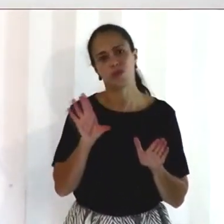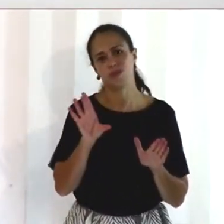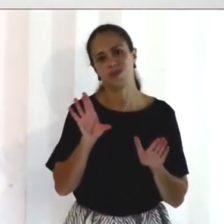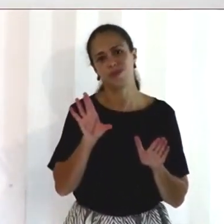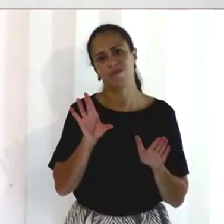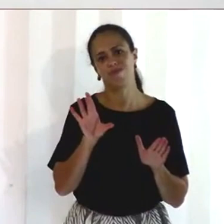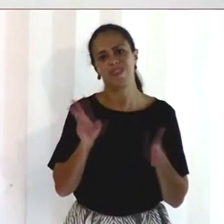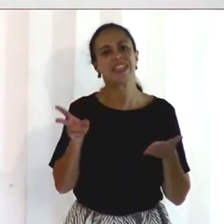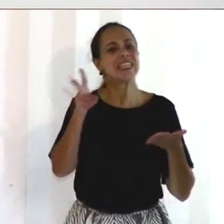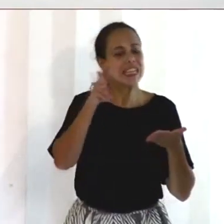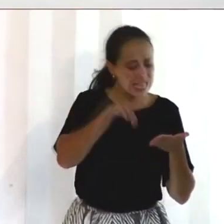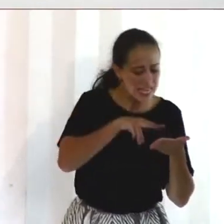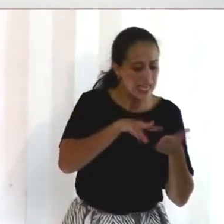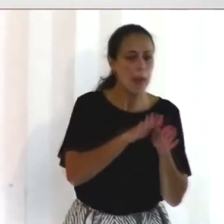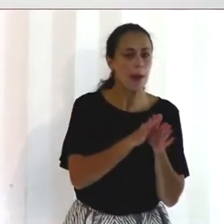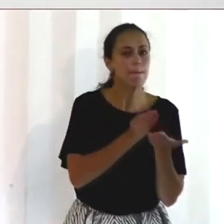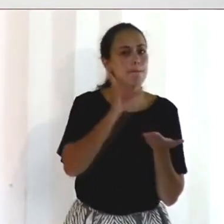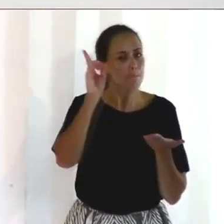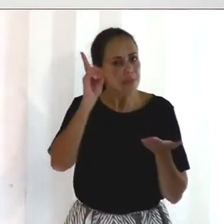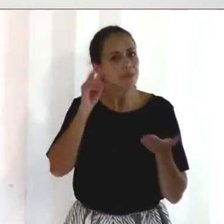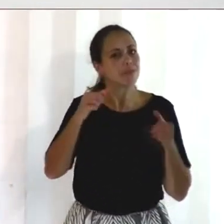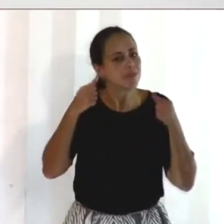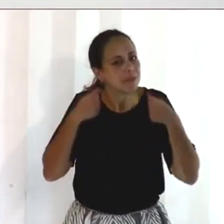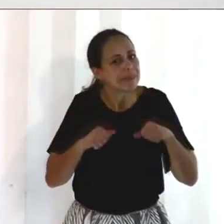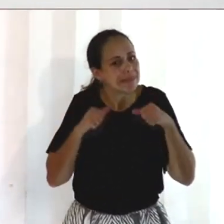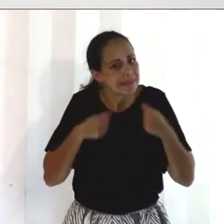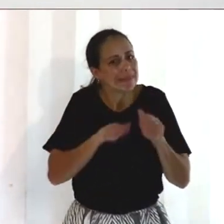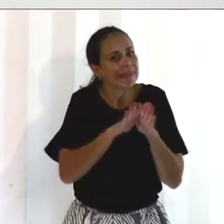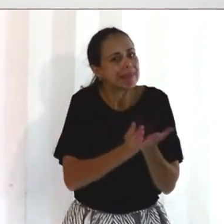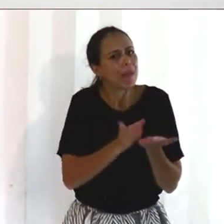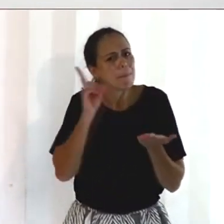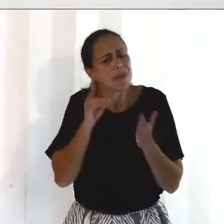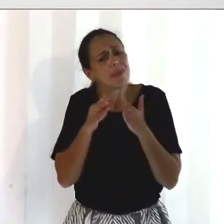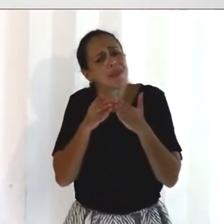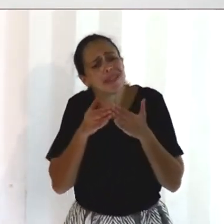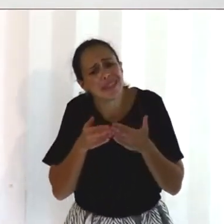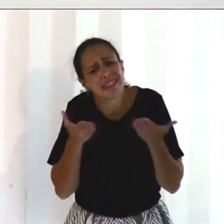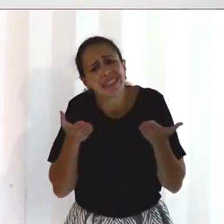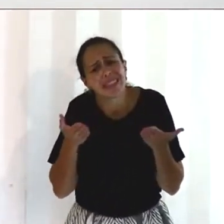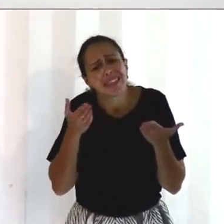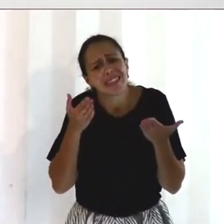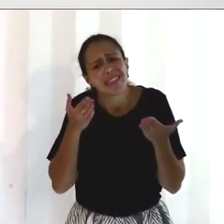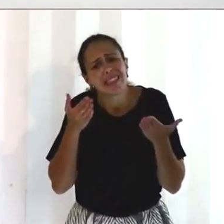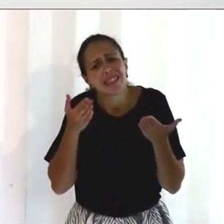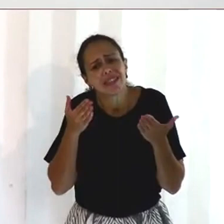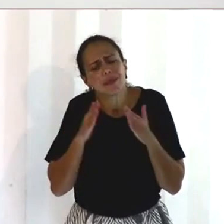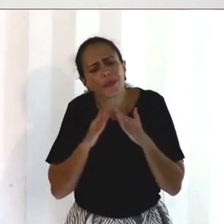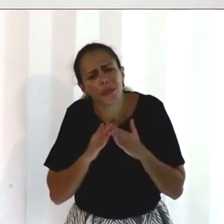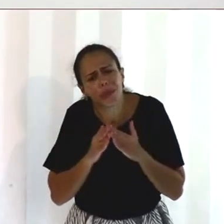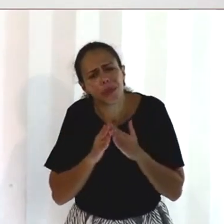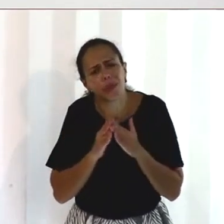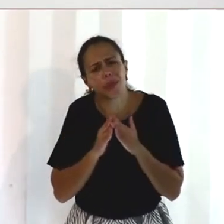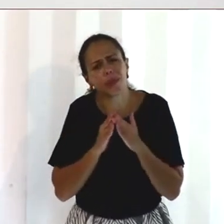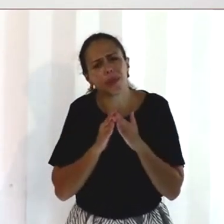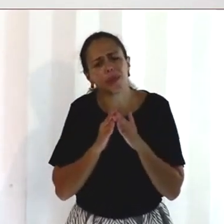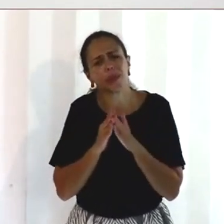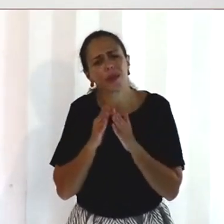não ler as Escrituras. Leia as Escrituras, por favor. Estabelece, por favor, na sua